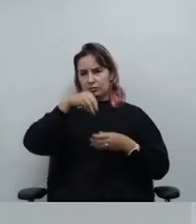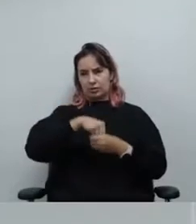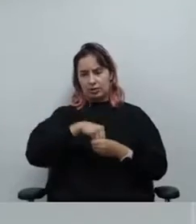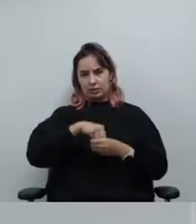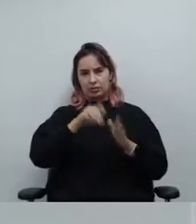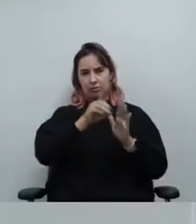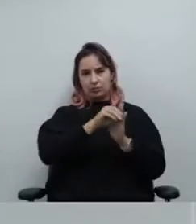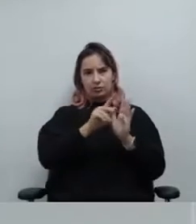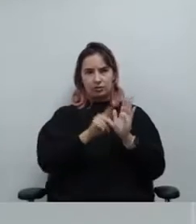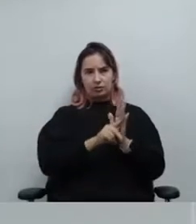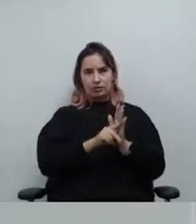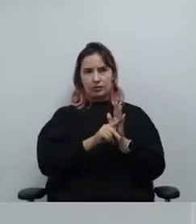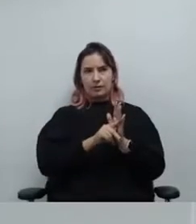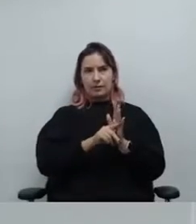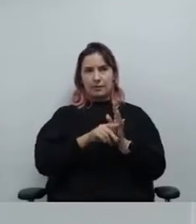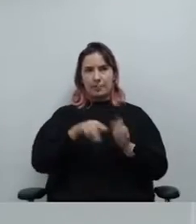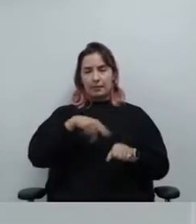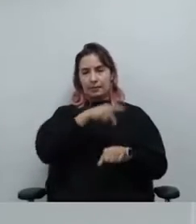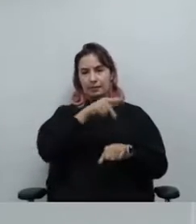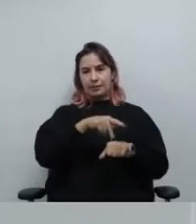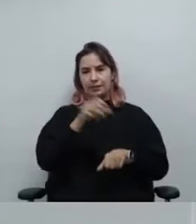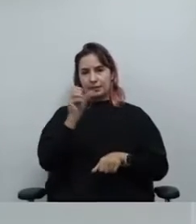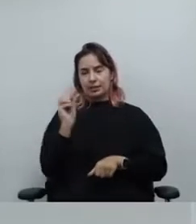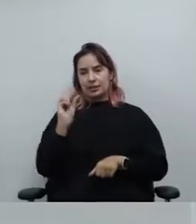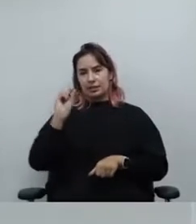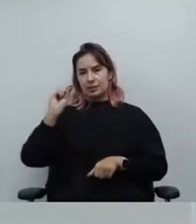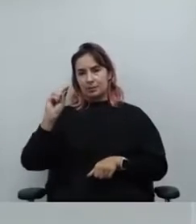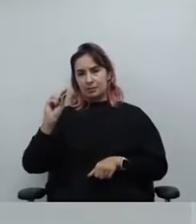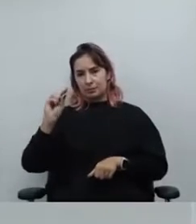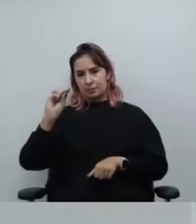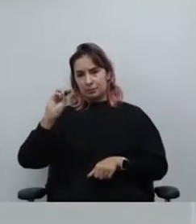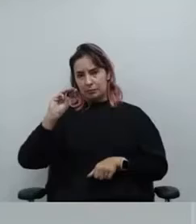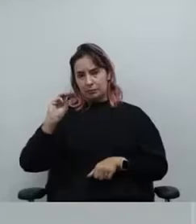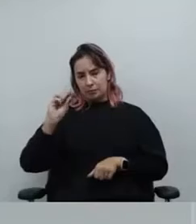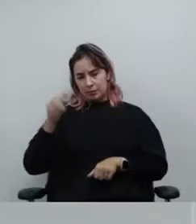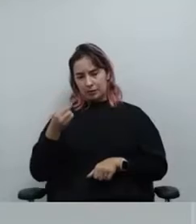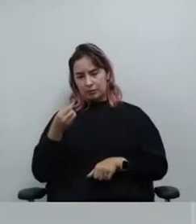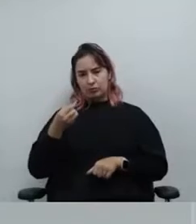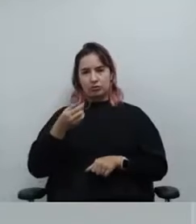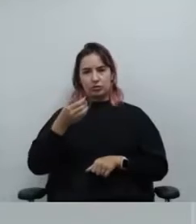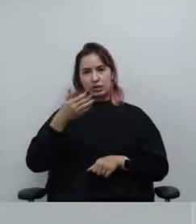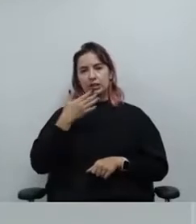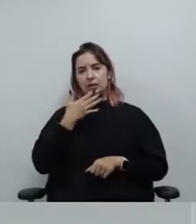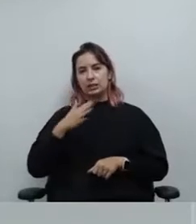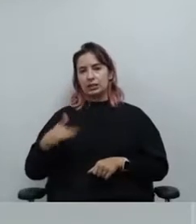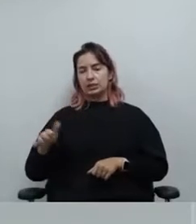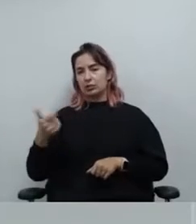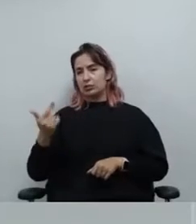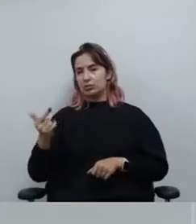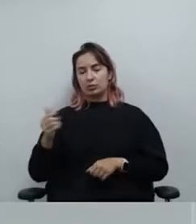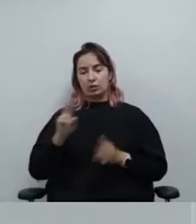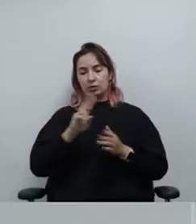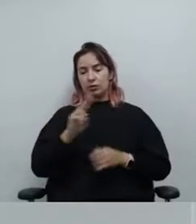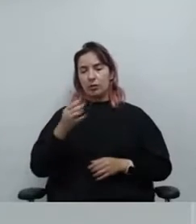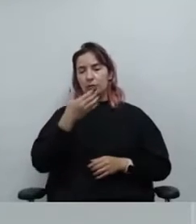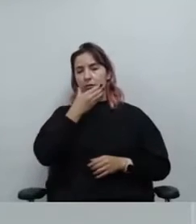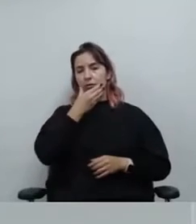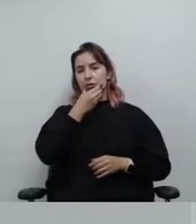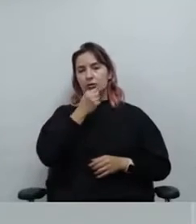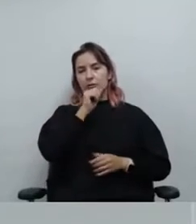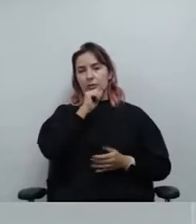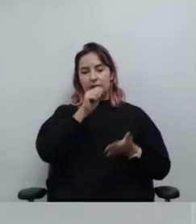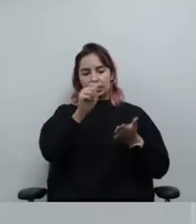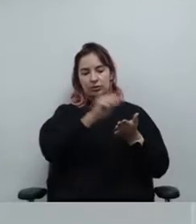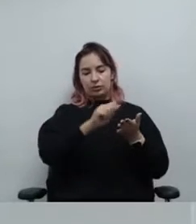num país que 6 milhões de crianças não têm o nome dos pais na certidão de nascimento. Então, é uma incongruência muito forte, muito